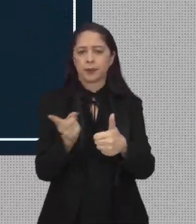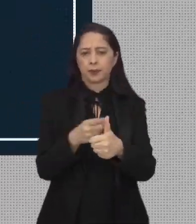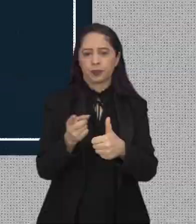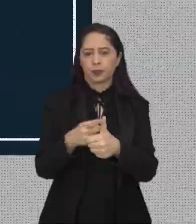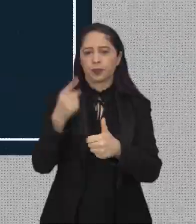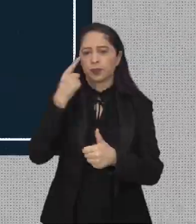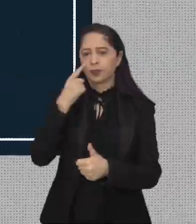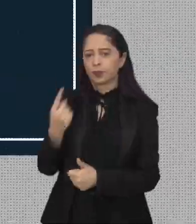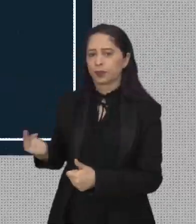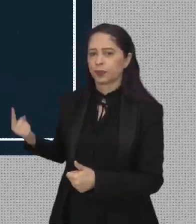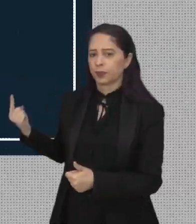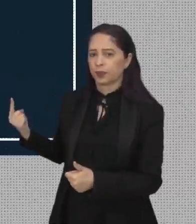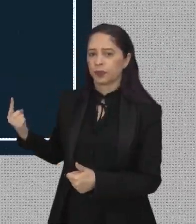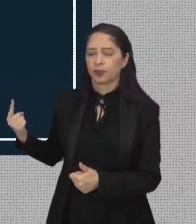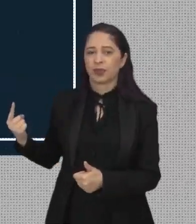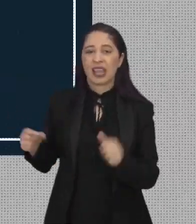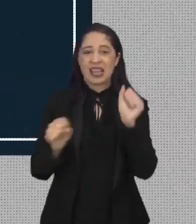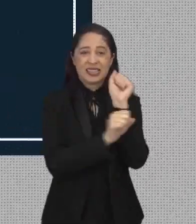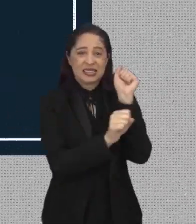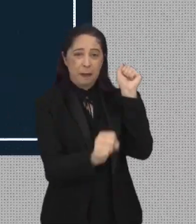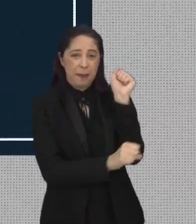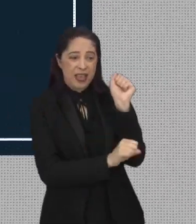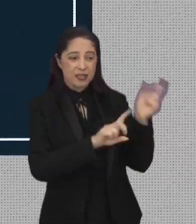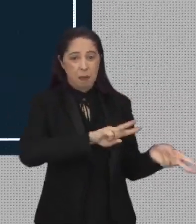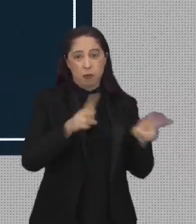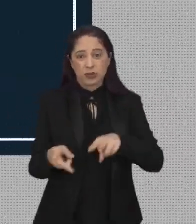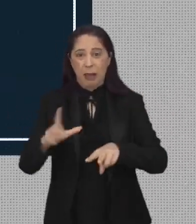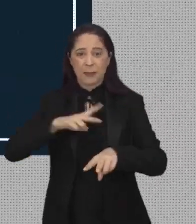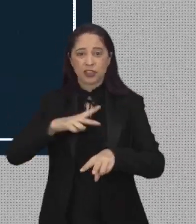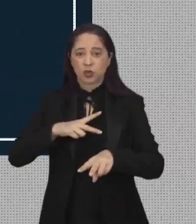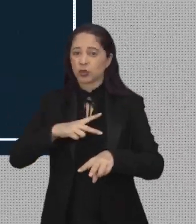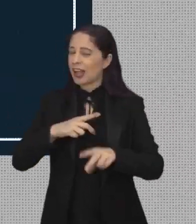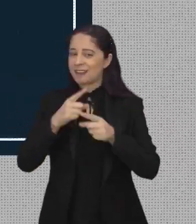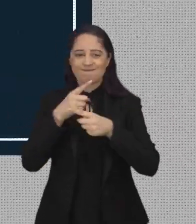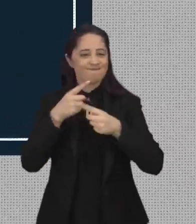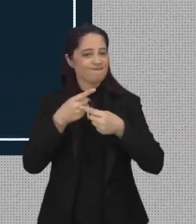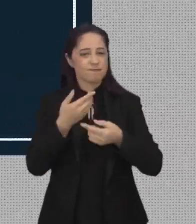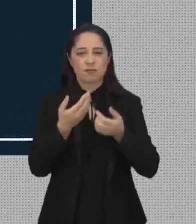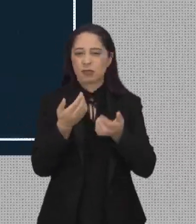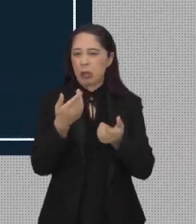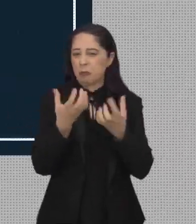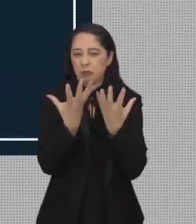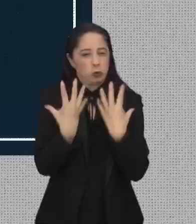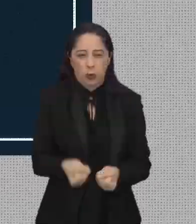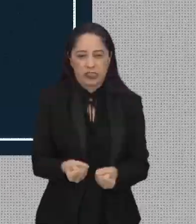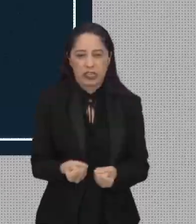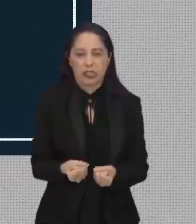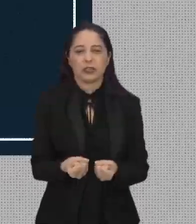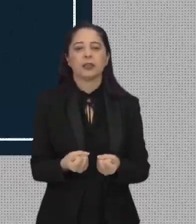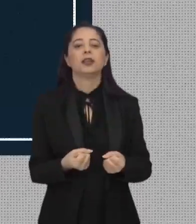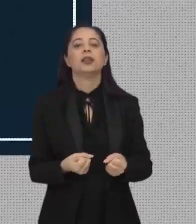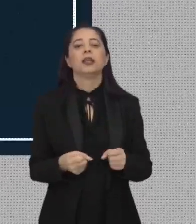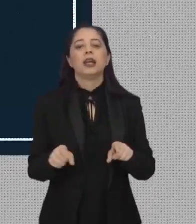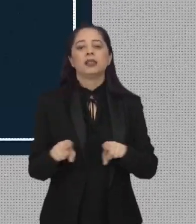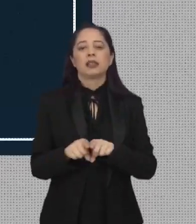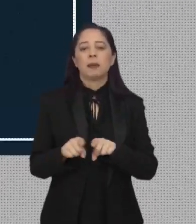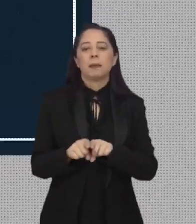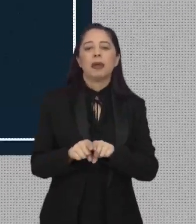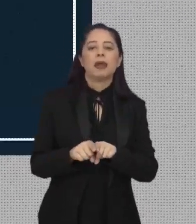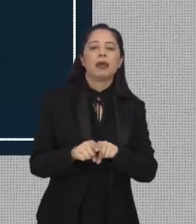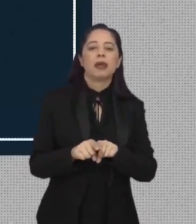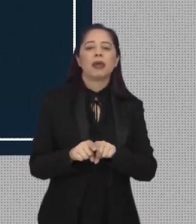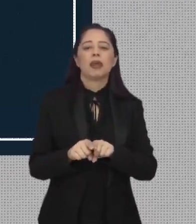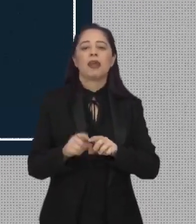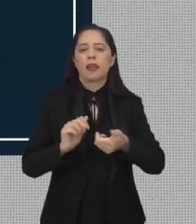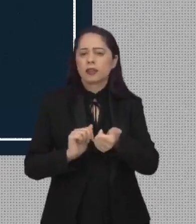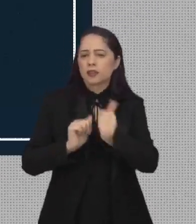educação física, pela rede de inclusão do deficiente visual, em defesa do deficiente auditivo e do surdo, em apoio